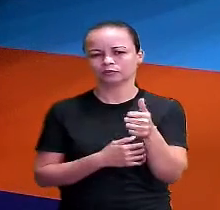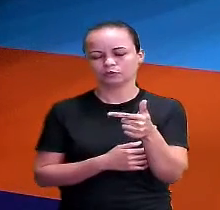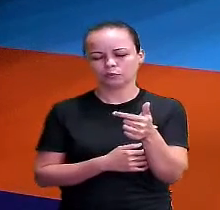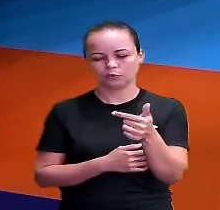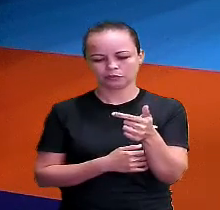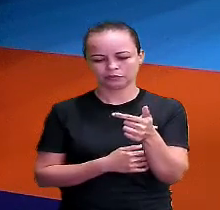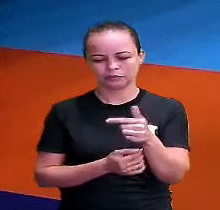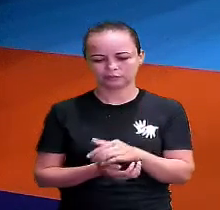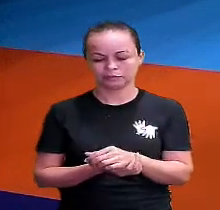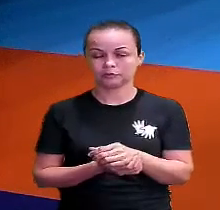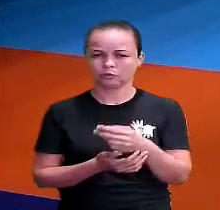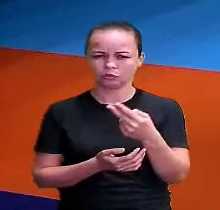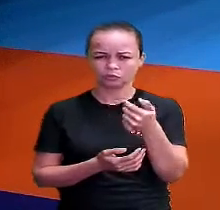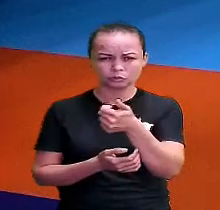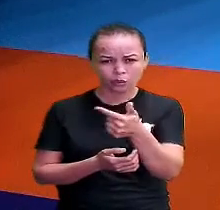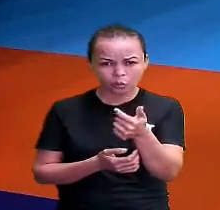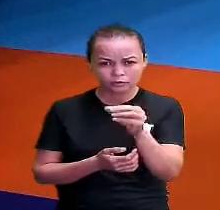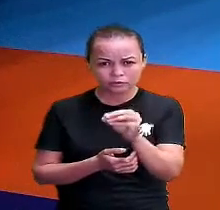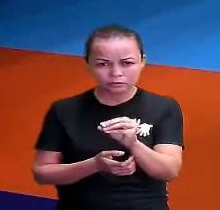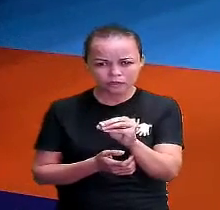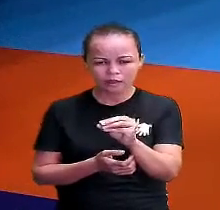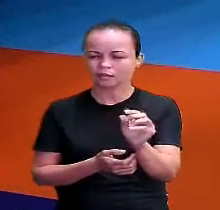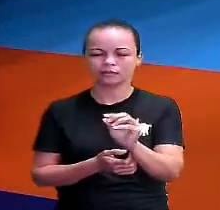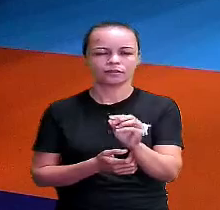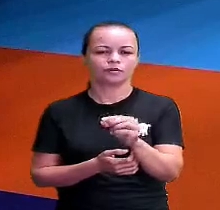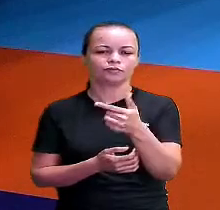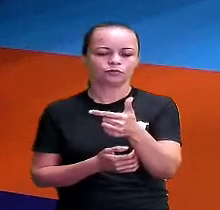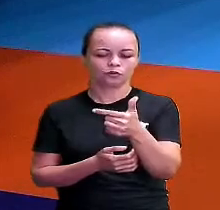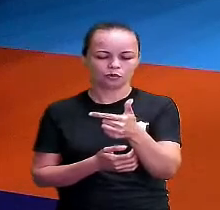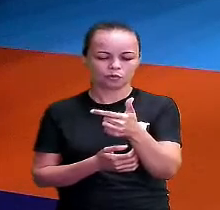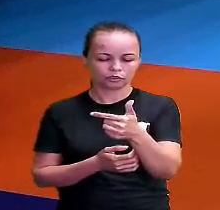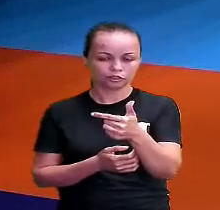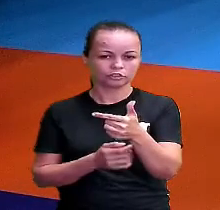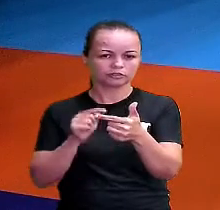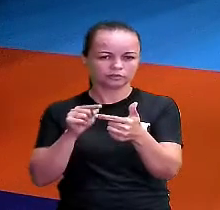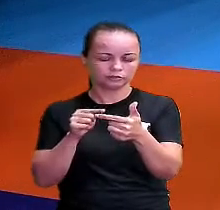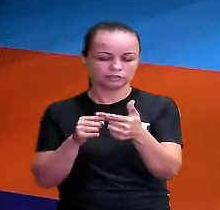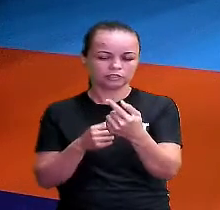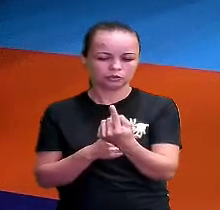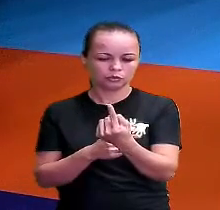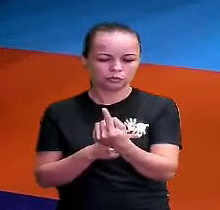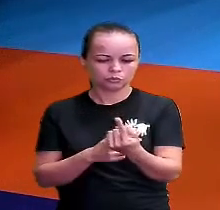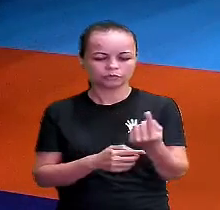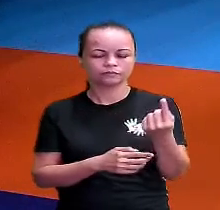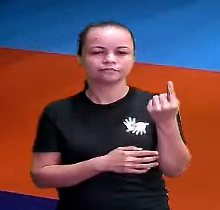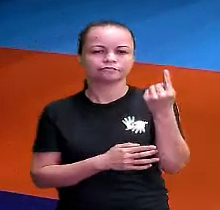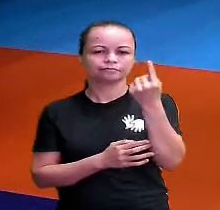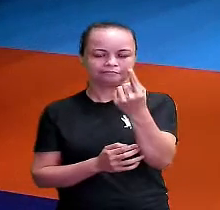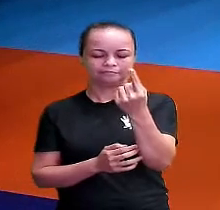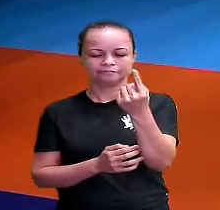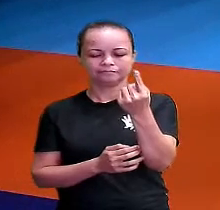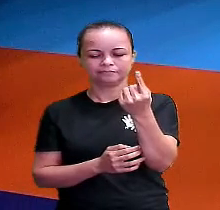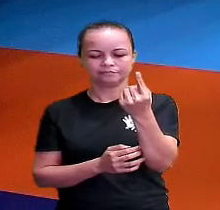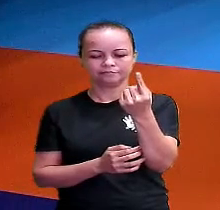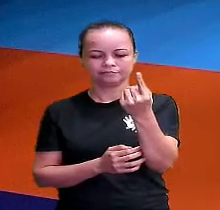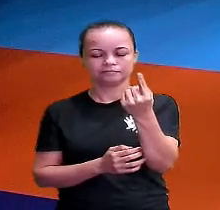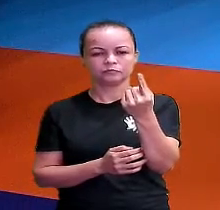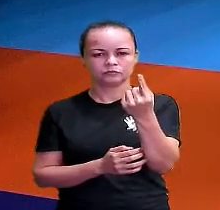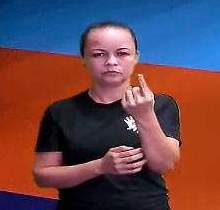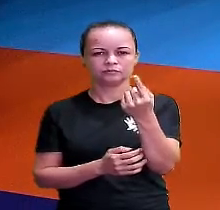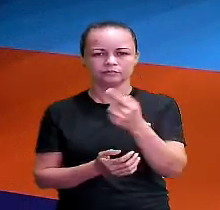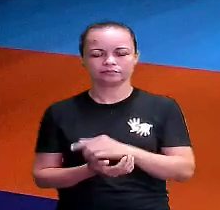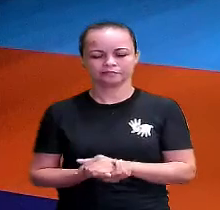Vou poder botar o 12 todinho aqui? Não, boto o 2 e puxo um, ó, aqui para a casinha